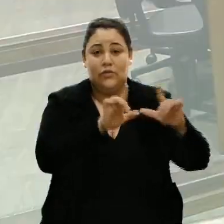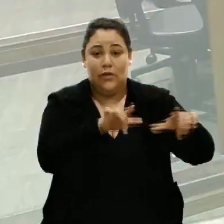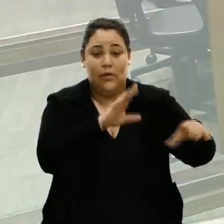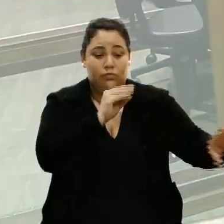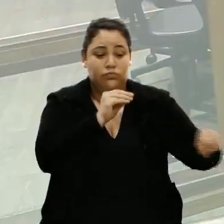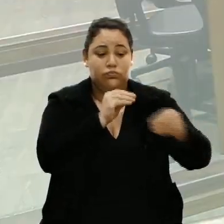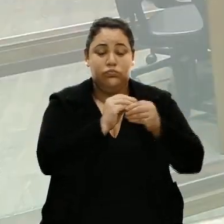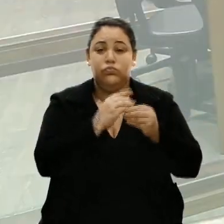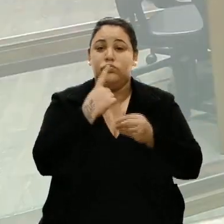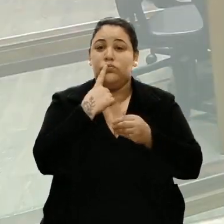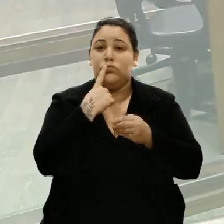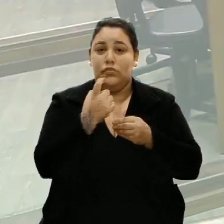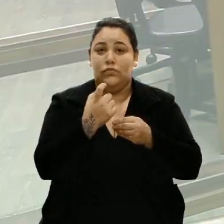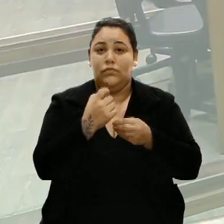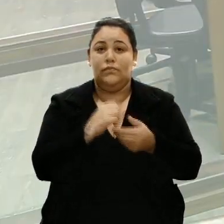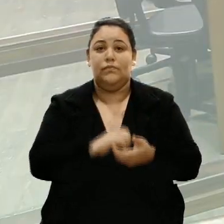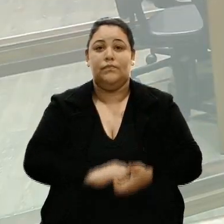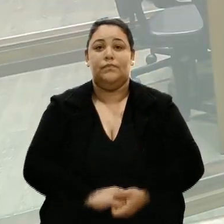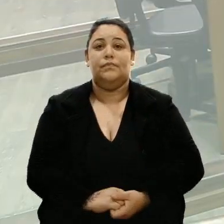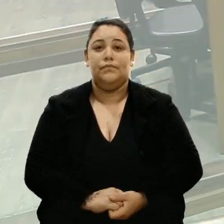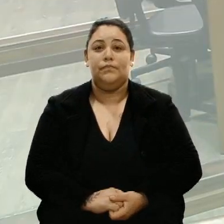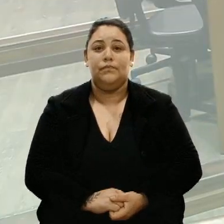vereadora Rose, por gentileza.